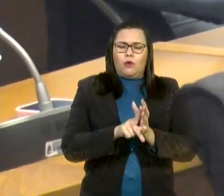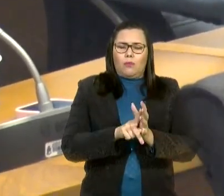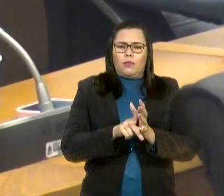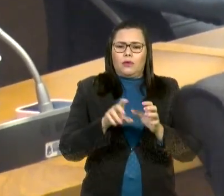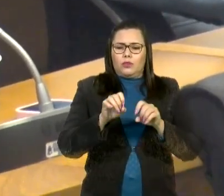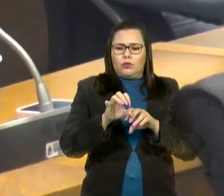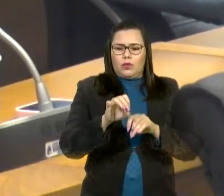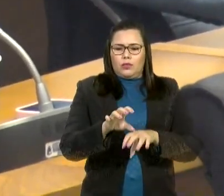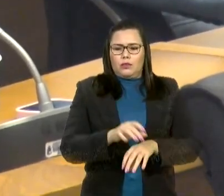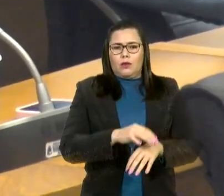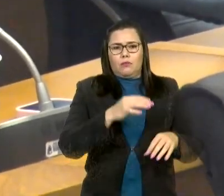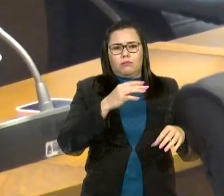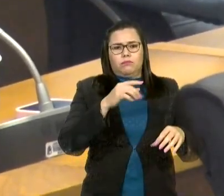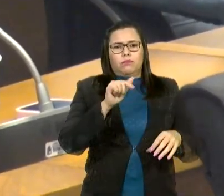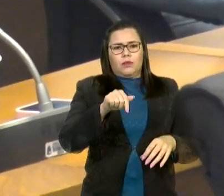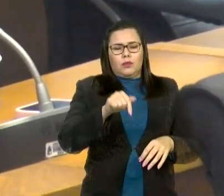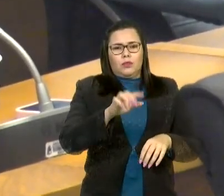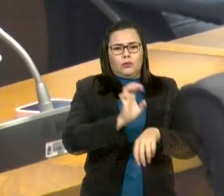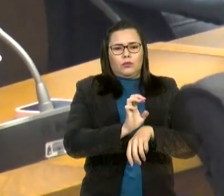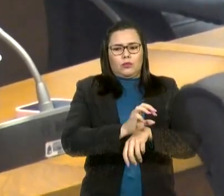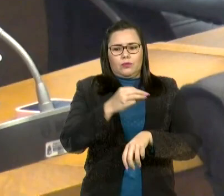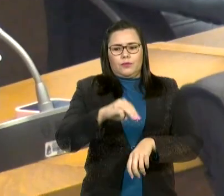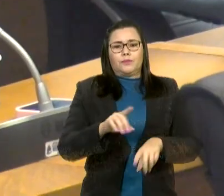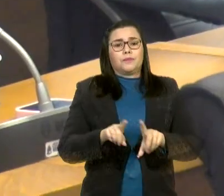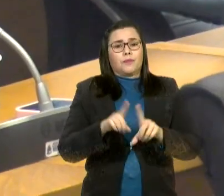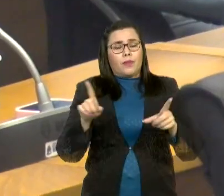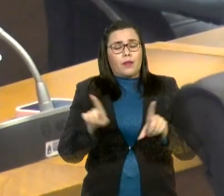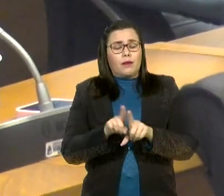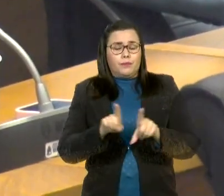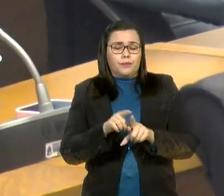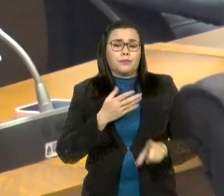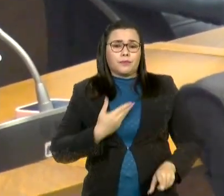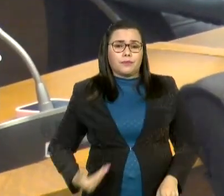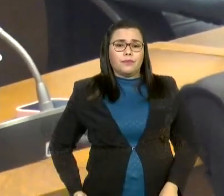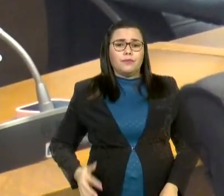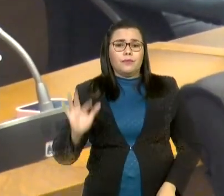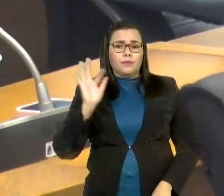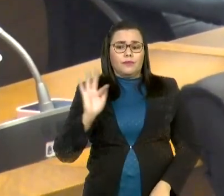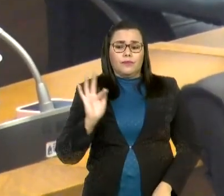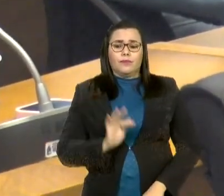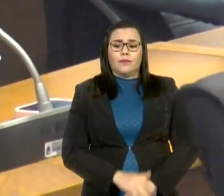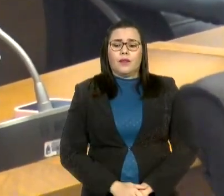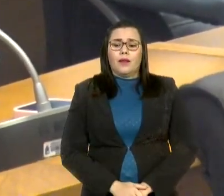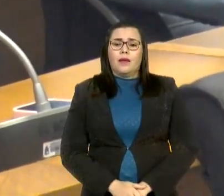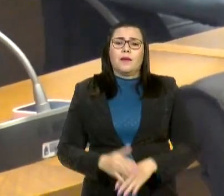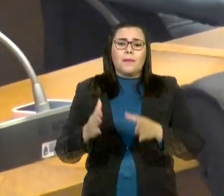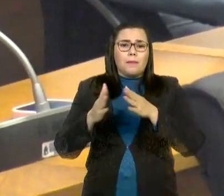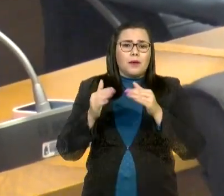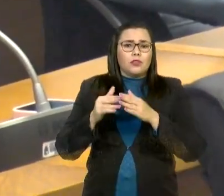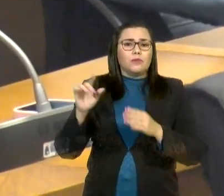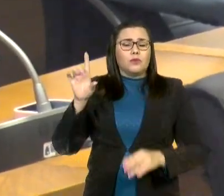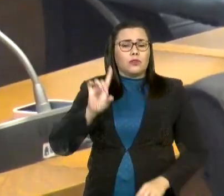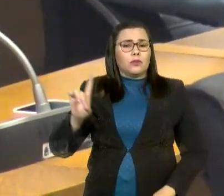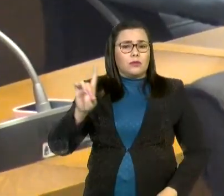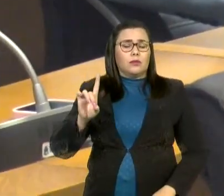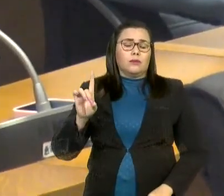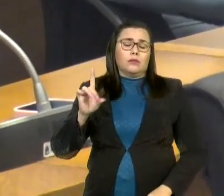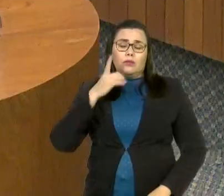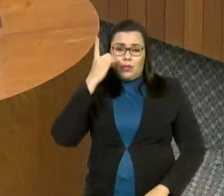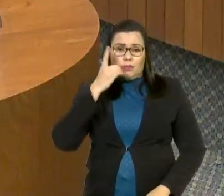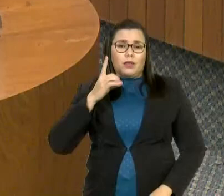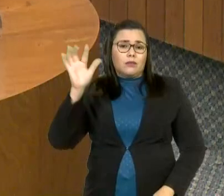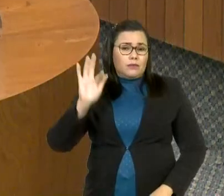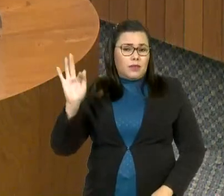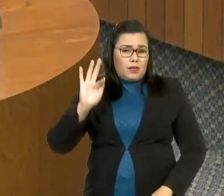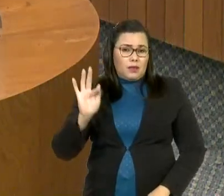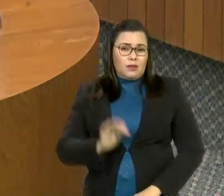de Estado, mas também a nível de governo federal e sensibilizar nossos deputados federais. Obrigada. Eu agradeço, deputado.